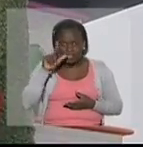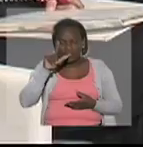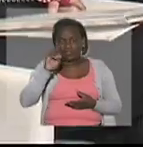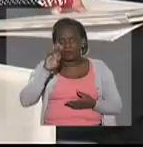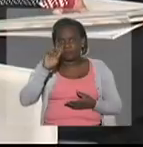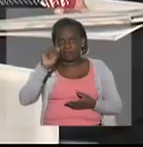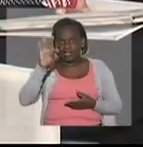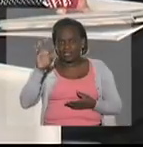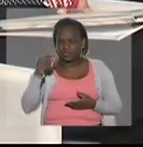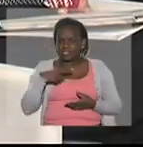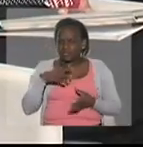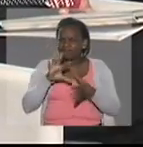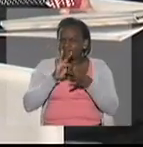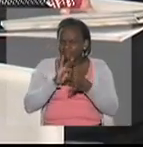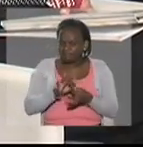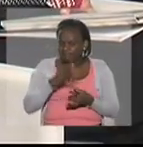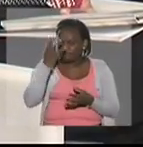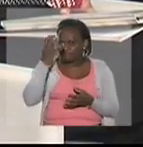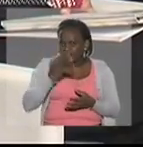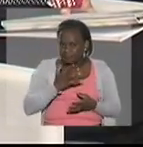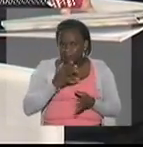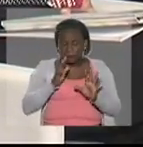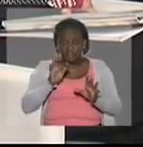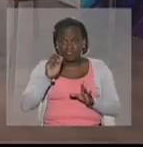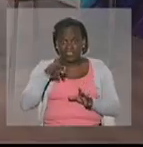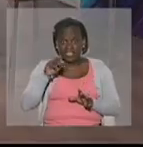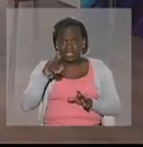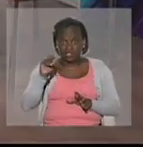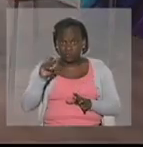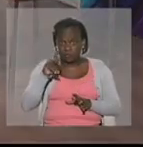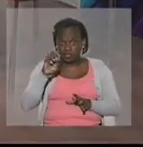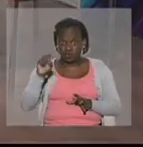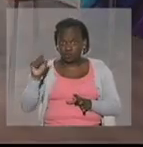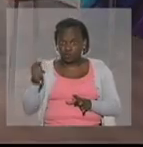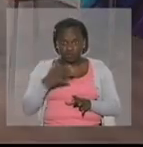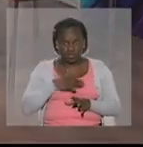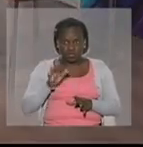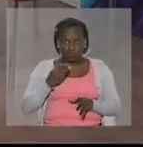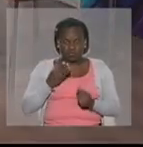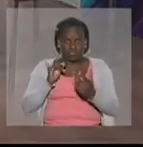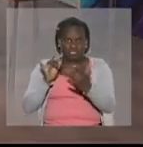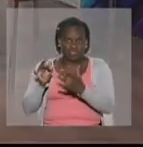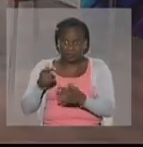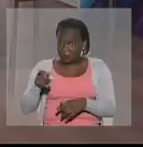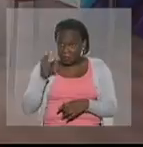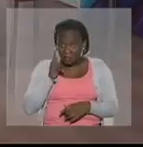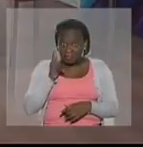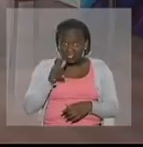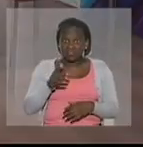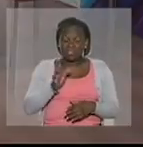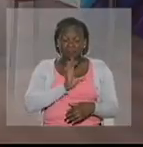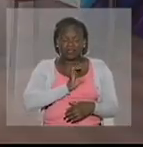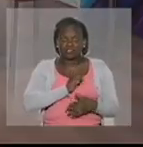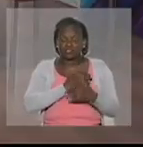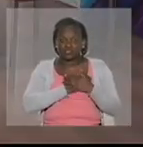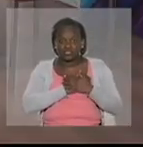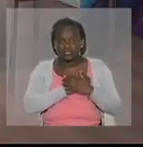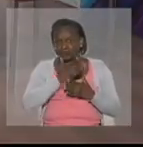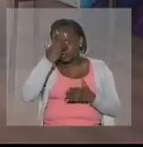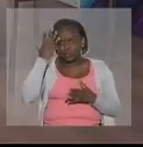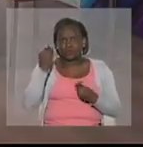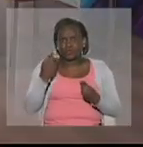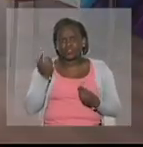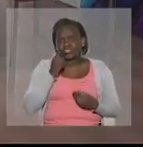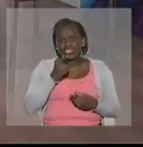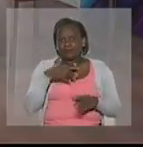teve relações sérias com ele Fernando Pessoa não era muito de ter relacionamento não se ela consegui Olha ela conseguiu se apaixonou por el um